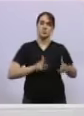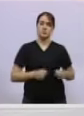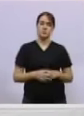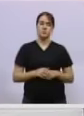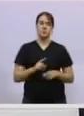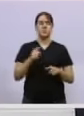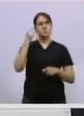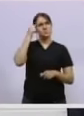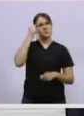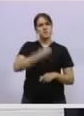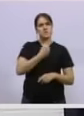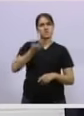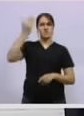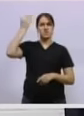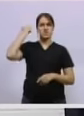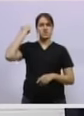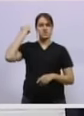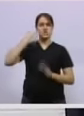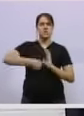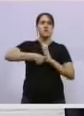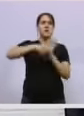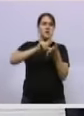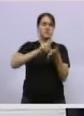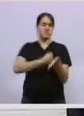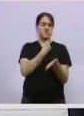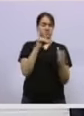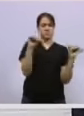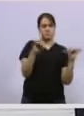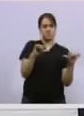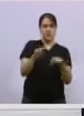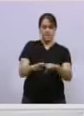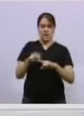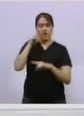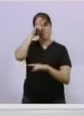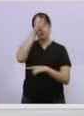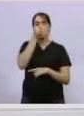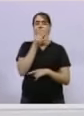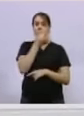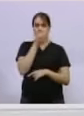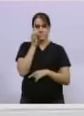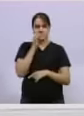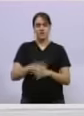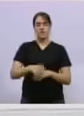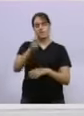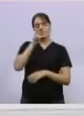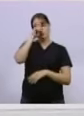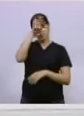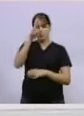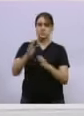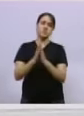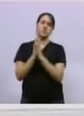e dizer: antes eu era assim. E pela força da Eucaristia em mim, pela força do Evangelho, pela força do texto,